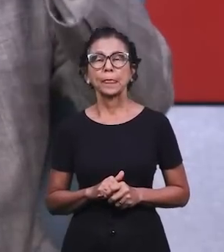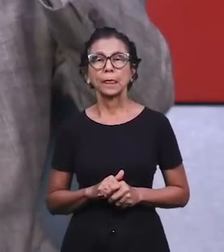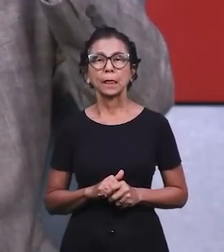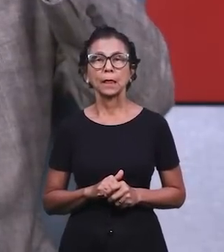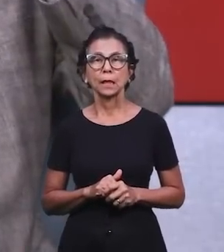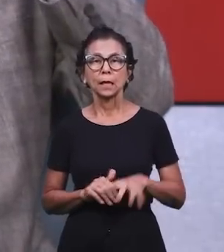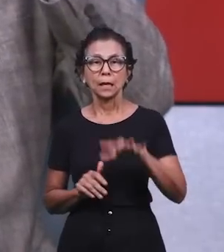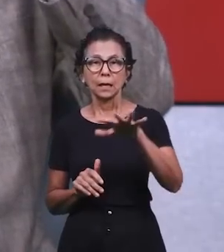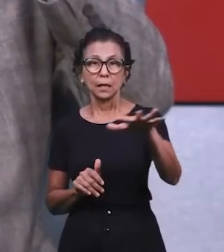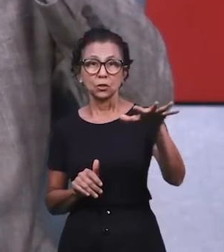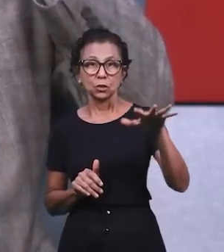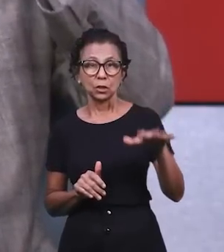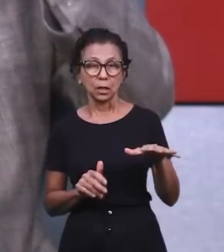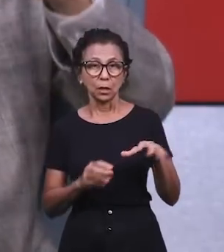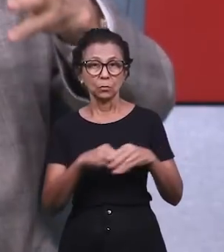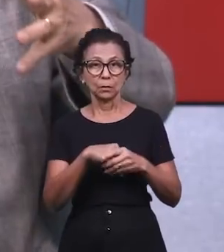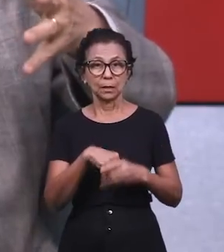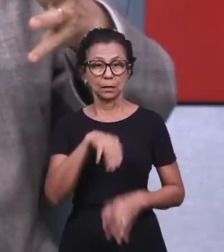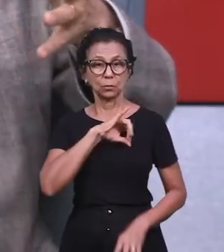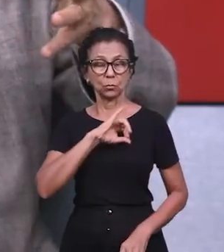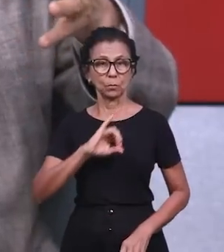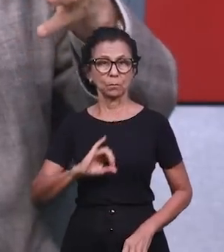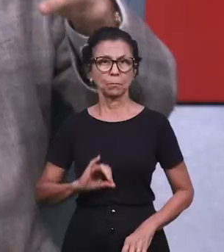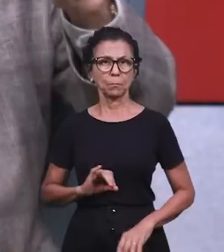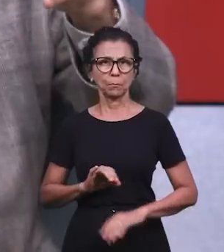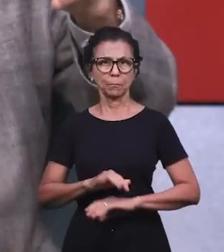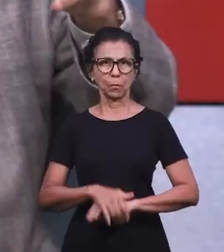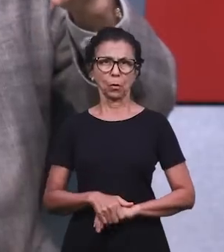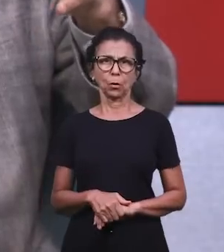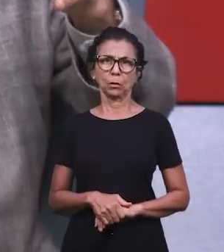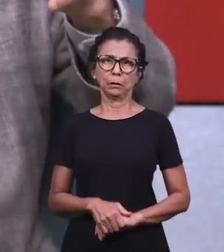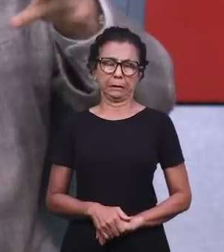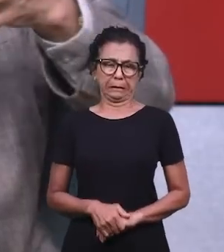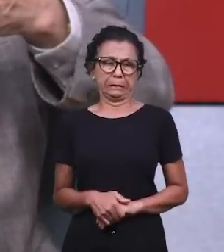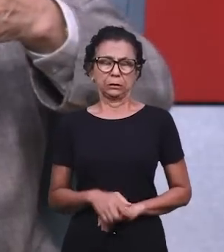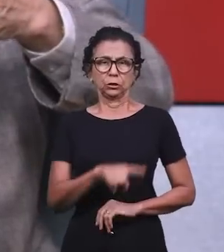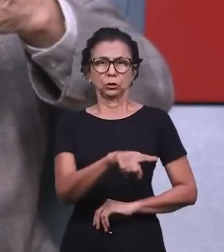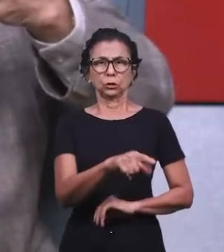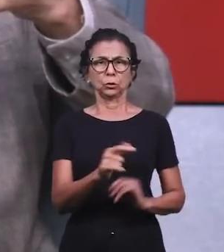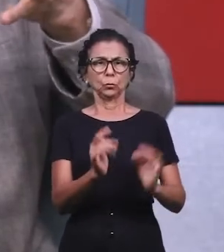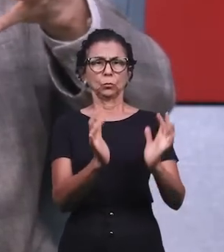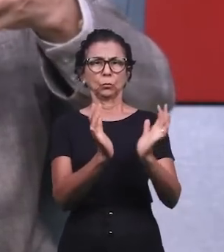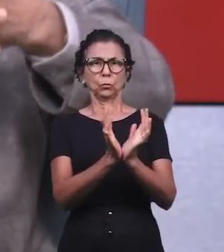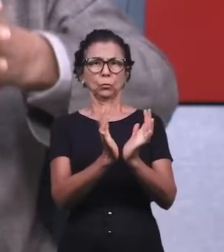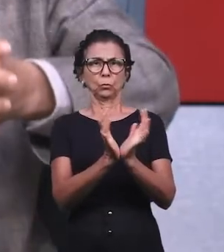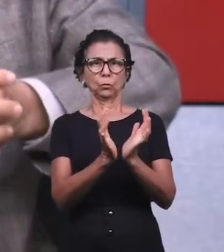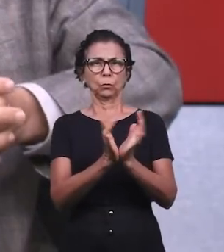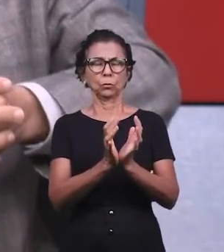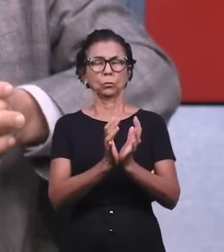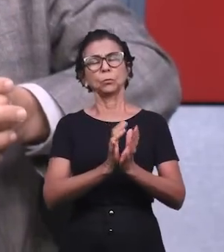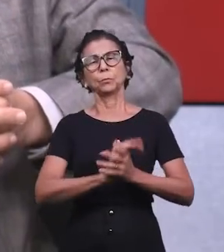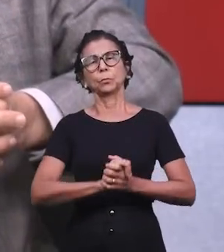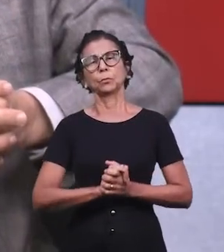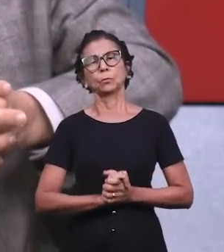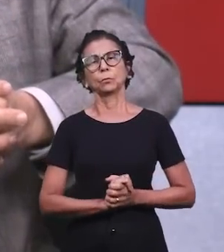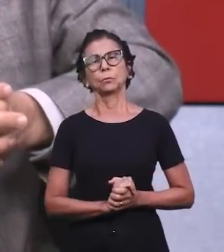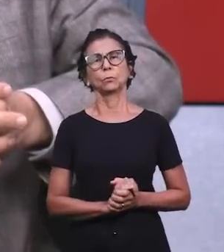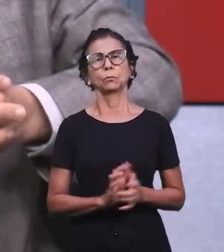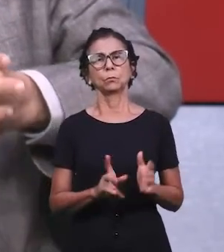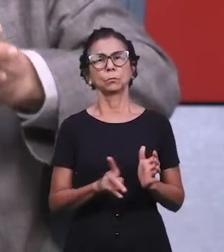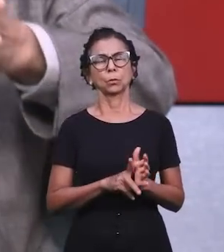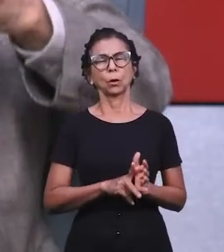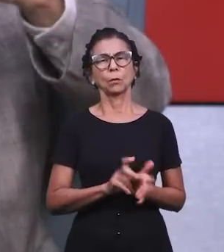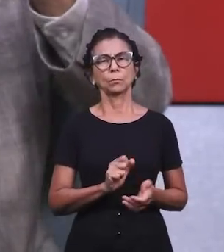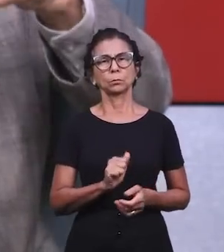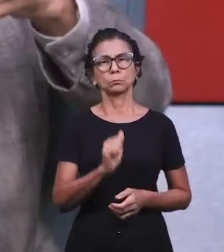região do Império havia um destacamento de uma legião, e essa legião, chamada Legião Romana, ela